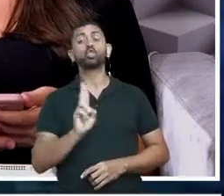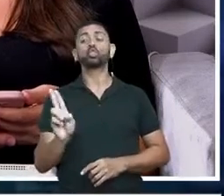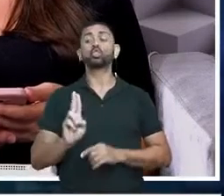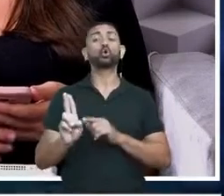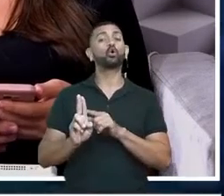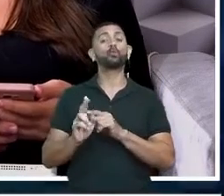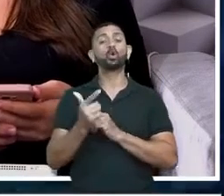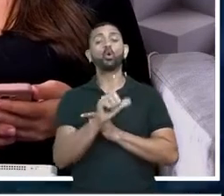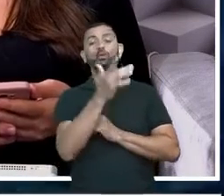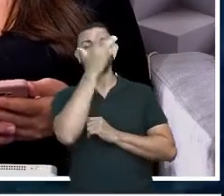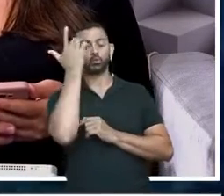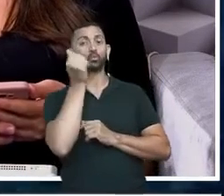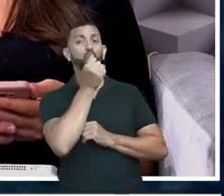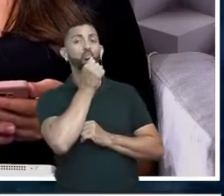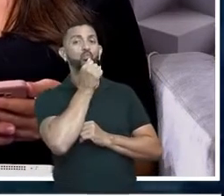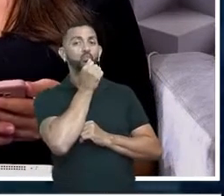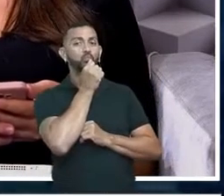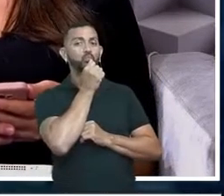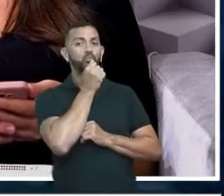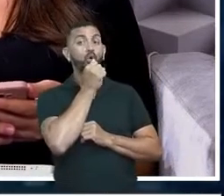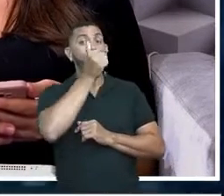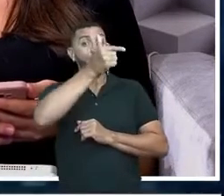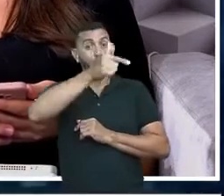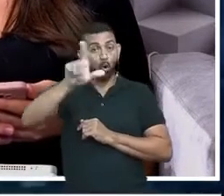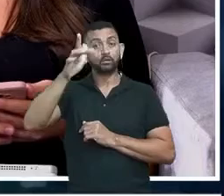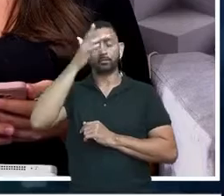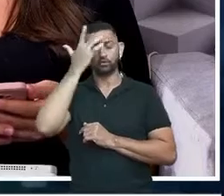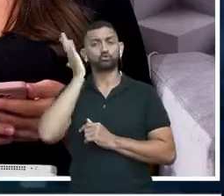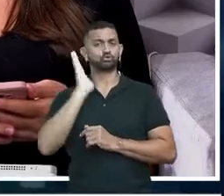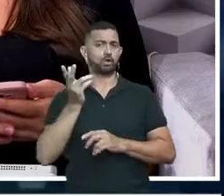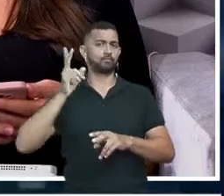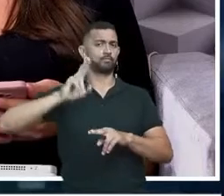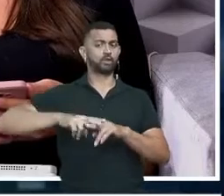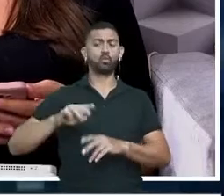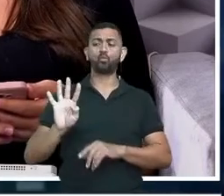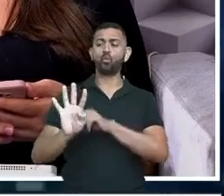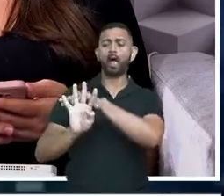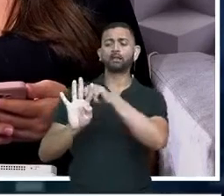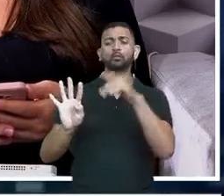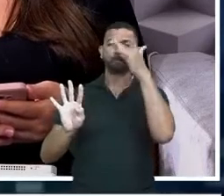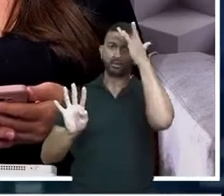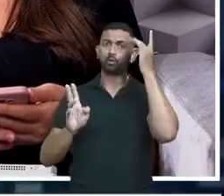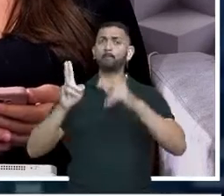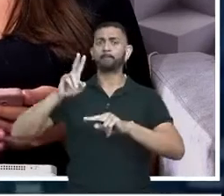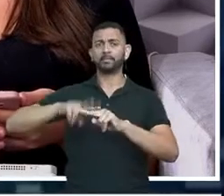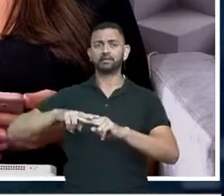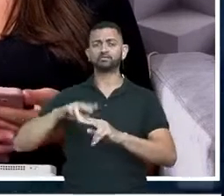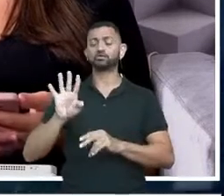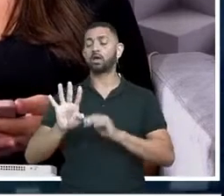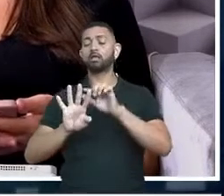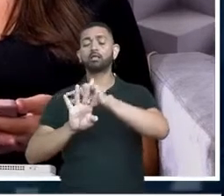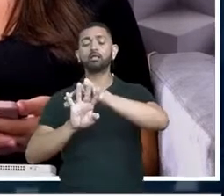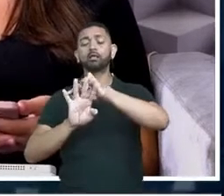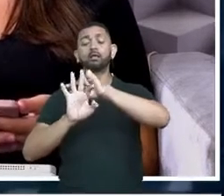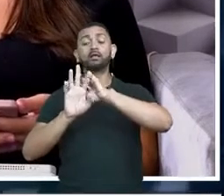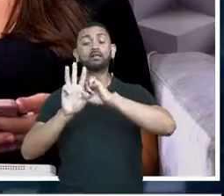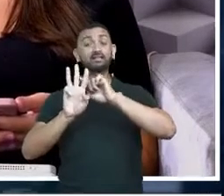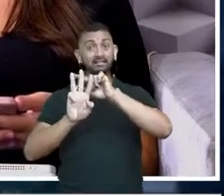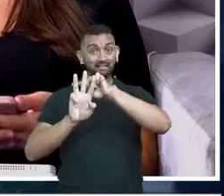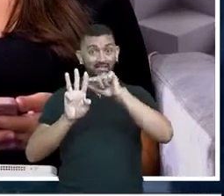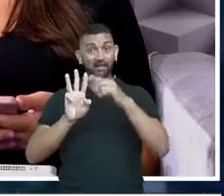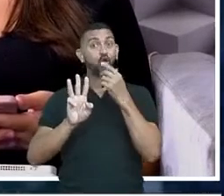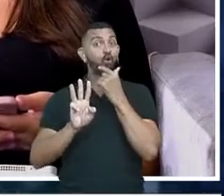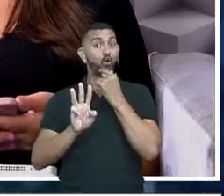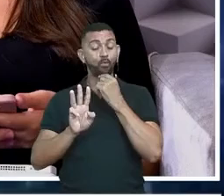que que nós estamos dando o nome dele e não das outras pessoas presas outras pessoas foram presas outras quatro pessoas sendo três homens